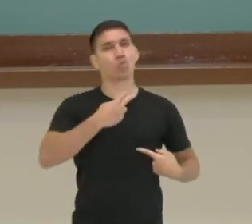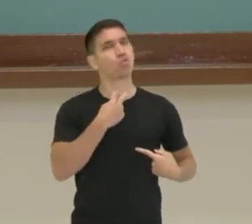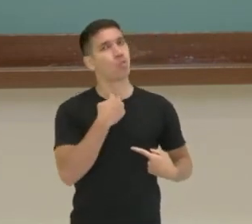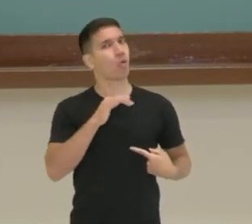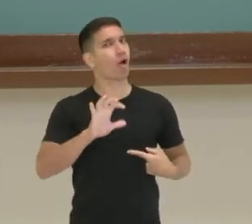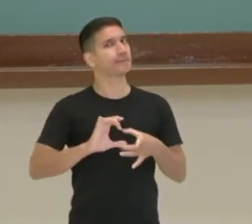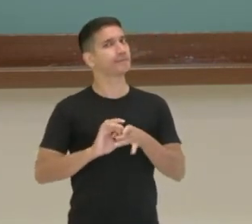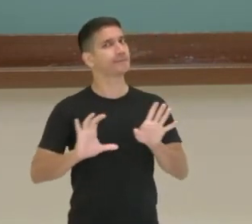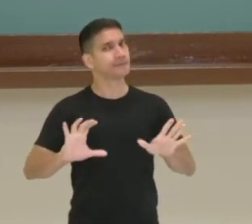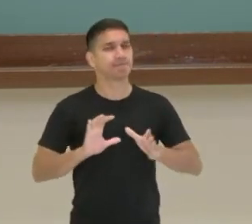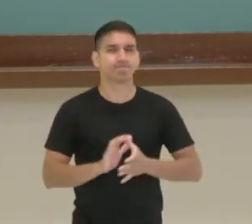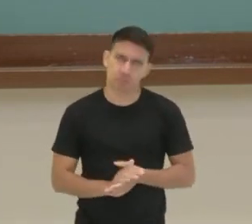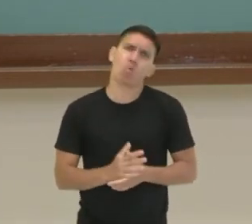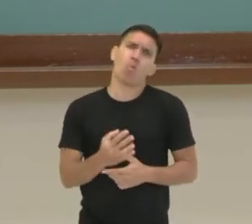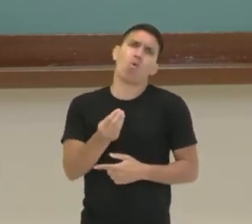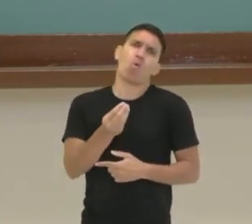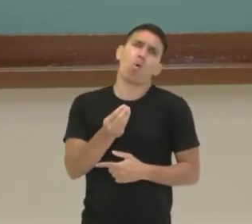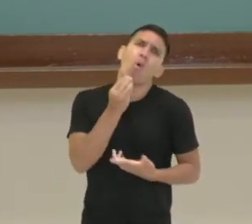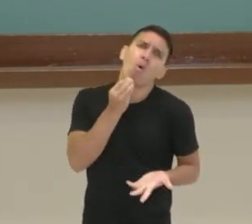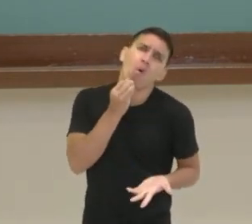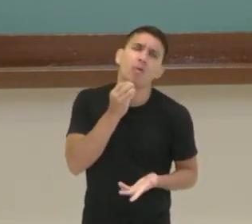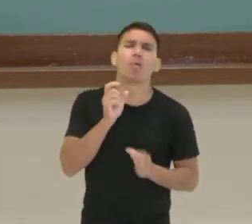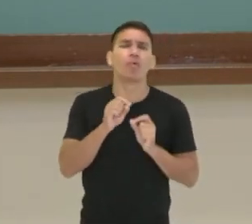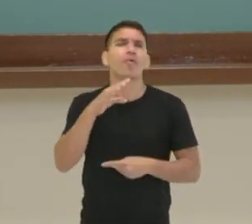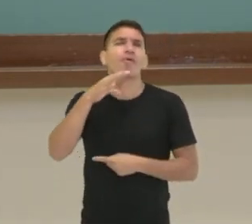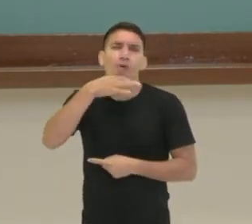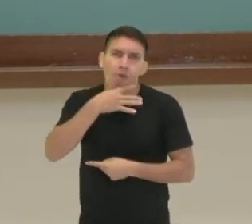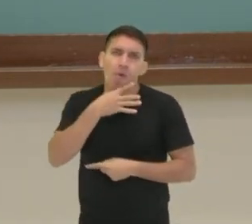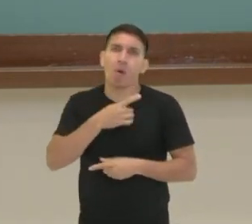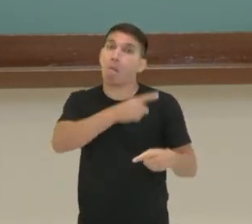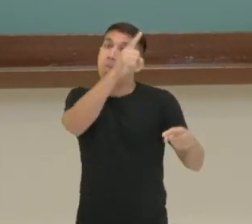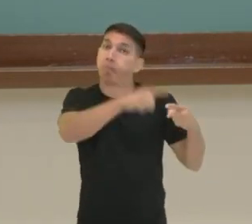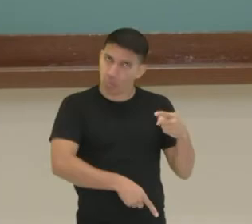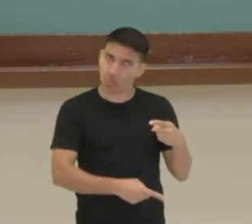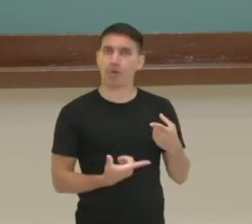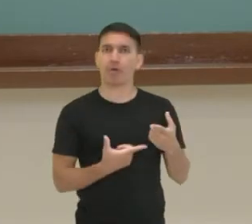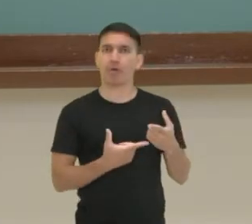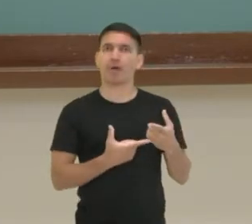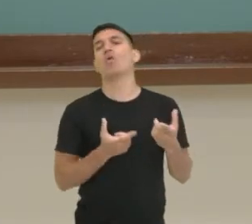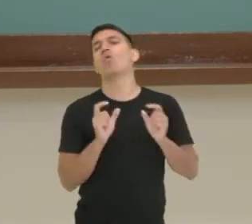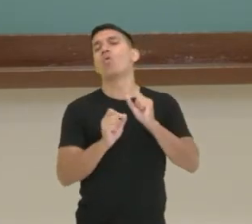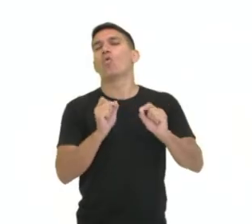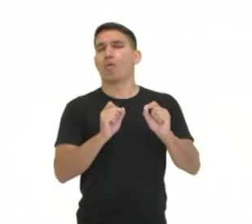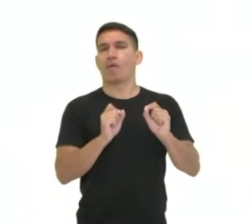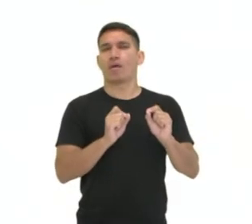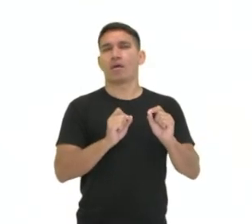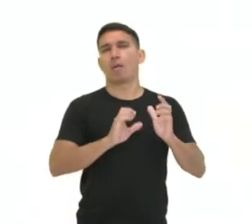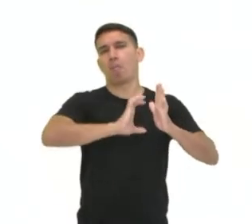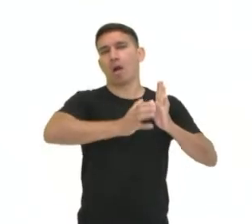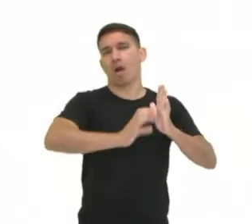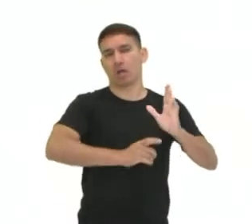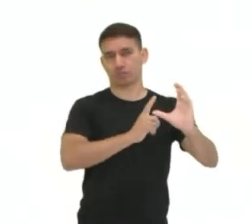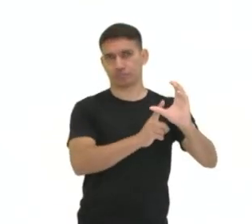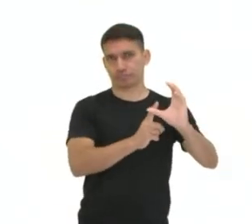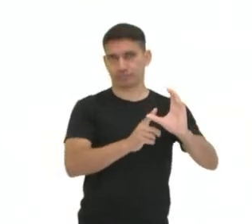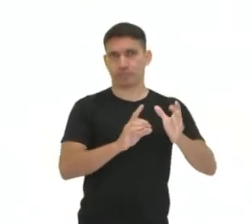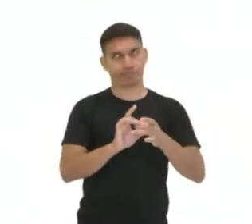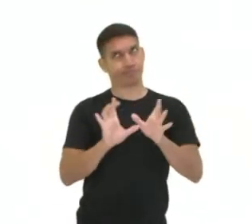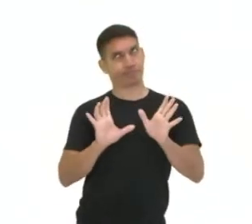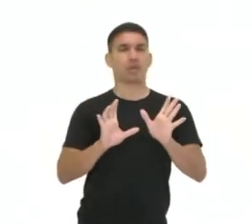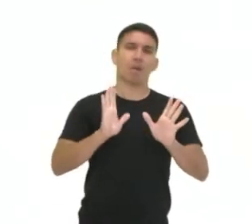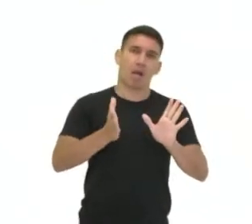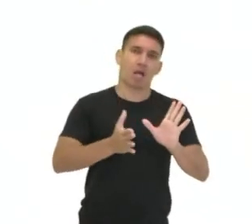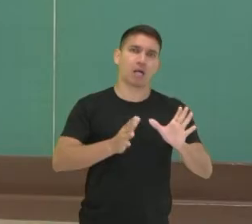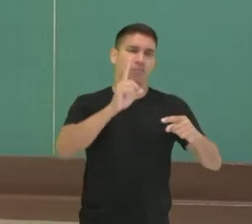essa liberdade. Claro que era proibido o Partido Comunista, apesar de toda essa liberdade. Ampla autonomia dos três